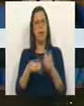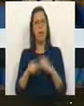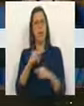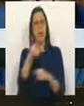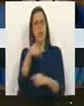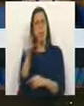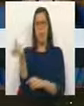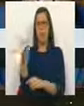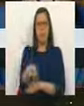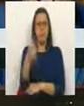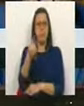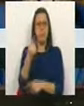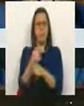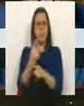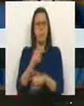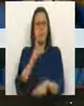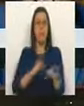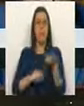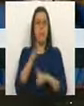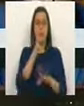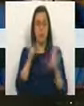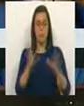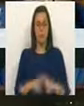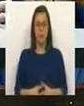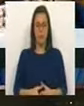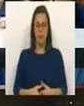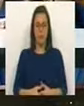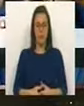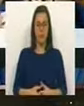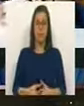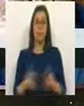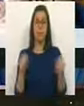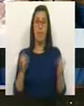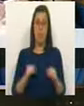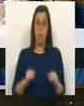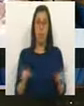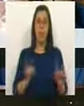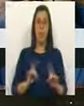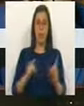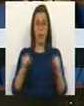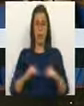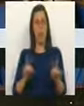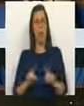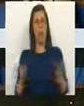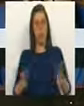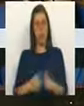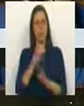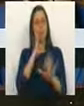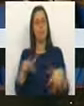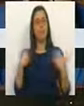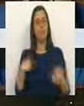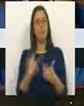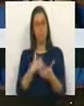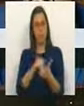o Bloco de Esquerda. Senhora Deputada, concorda ou não que, podendo